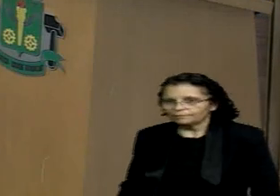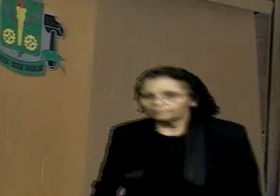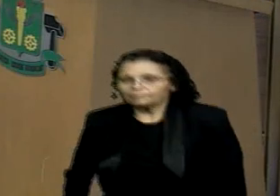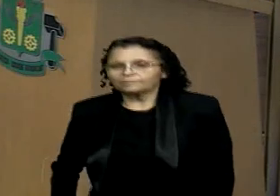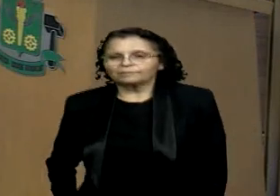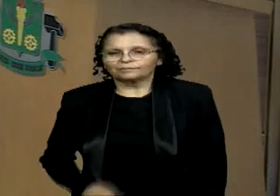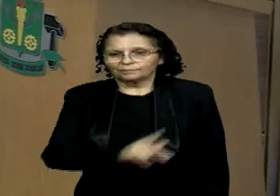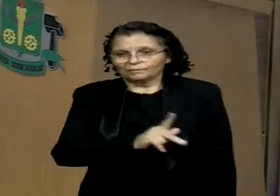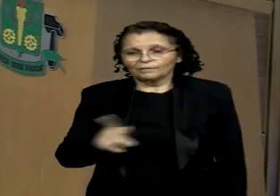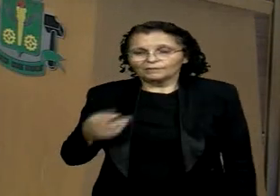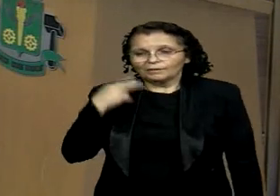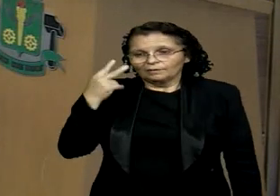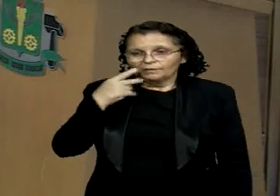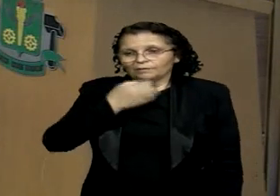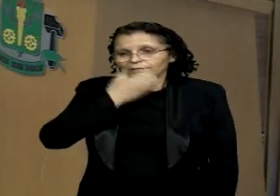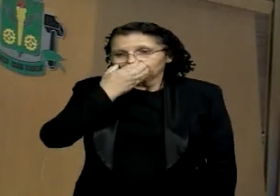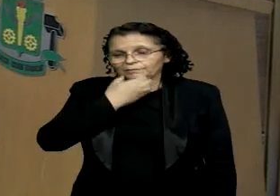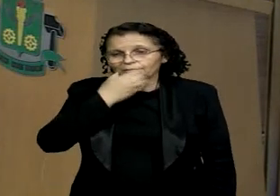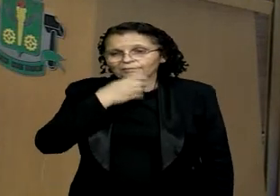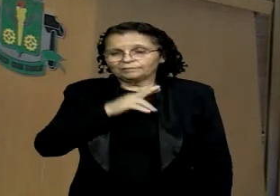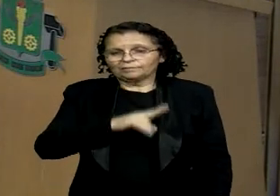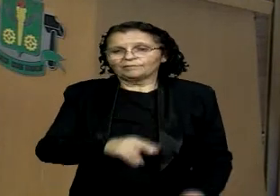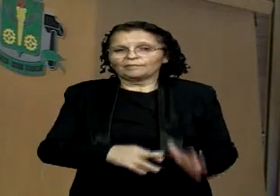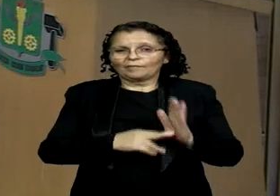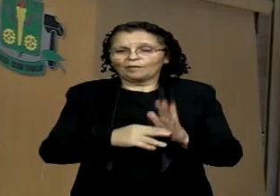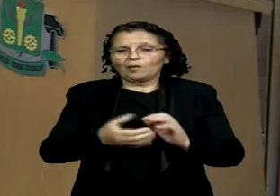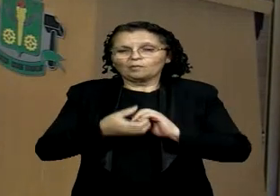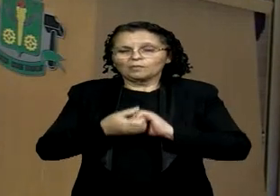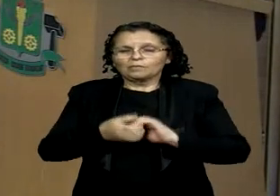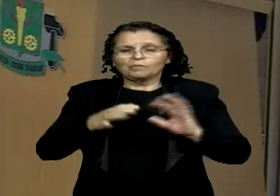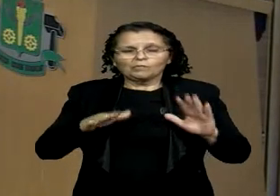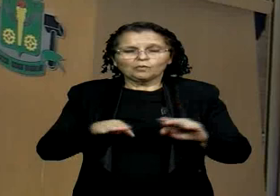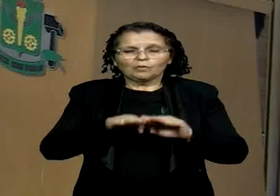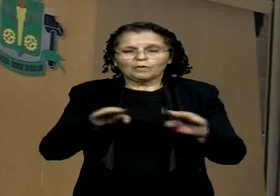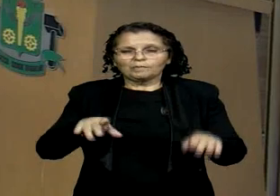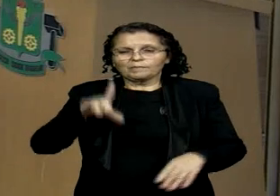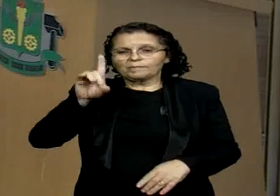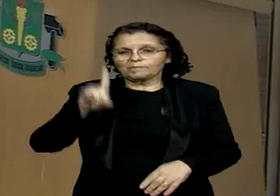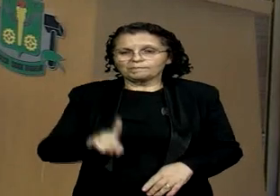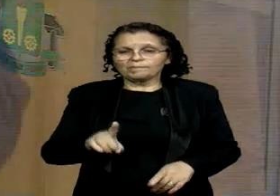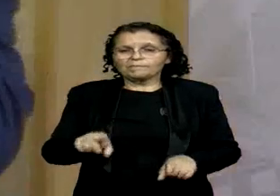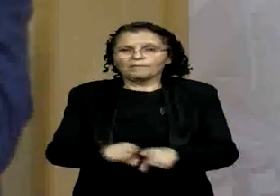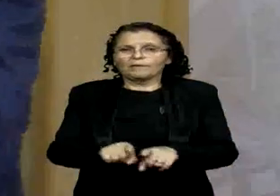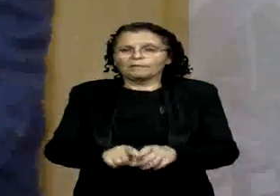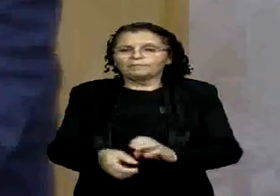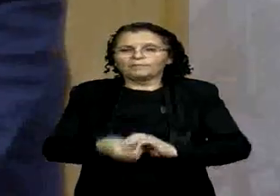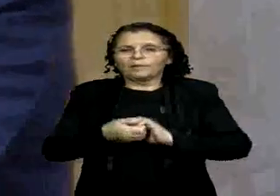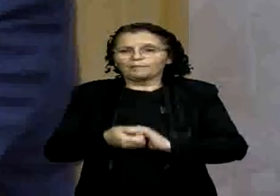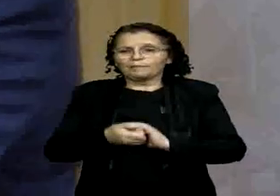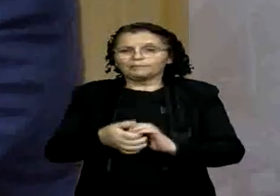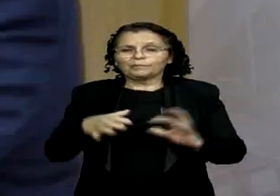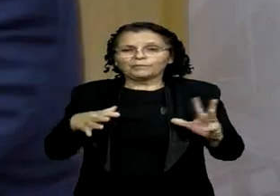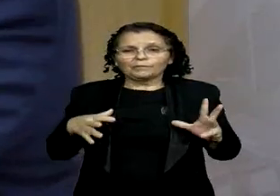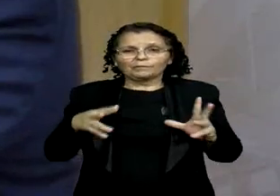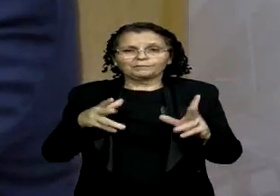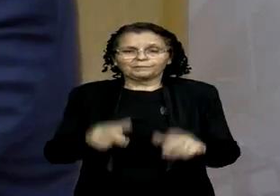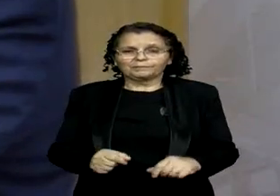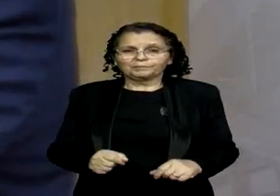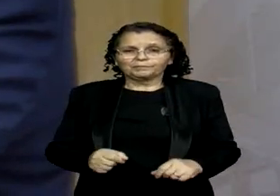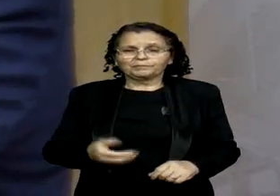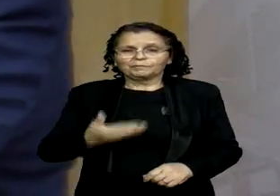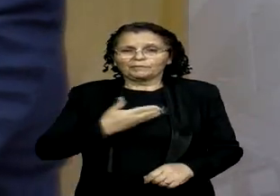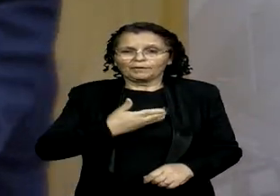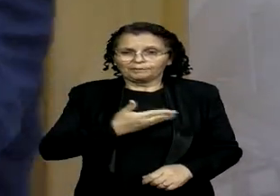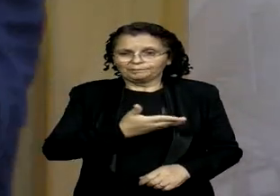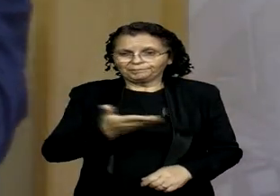Senhor presidente, vereador Carmônio Bastos, em seu nome eu quero cumprimentar toda a mesa diretora, quero também cumprimentar todos os